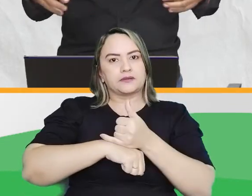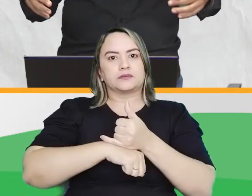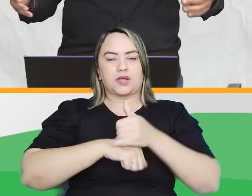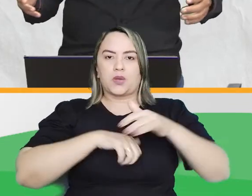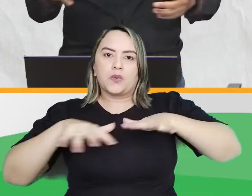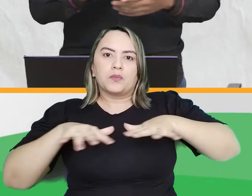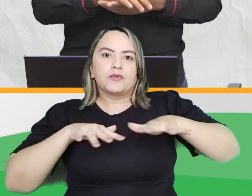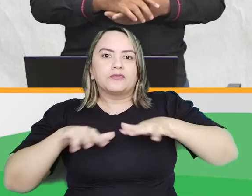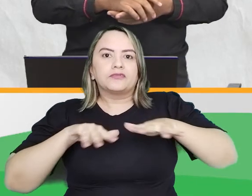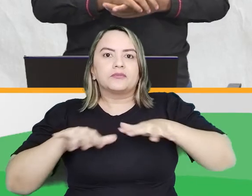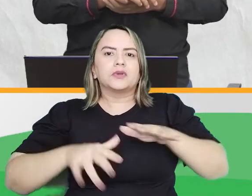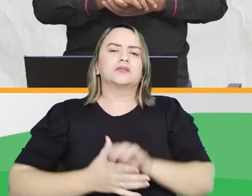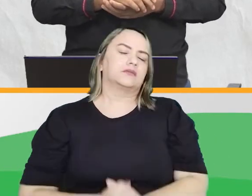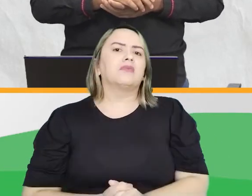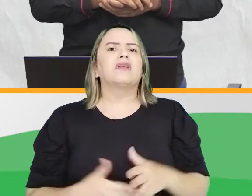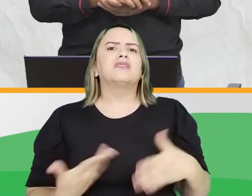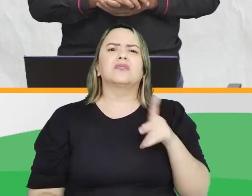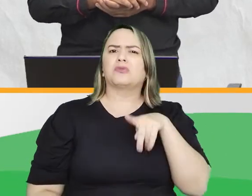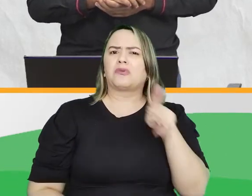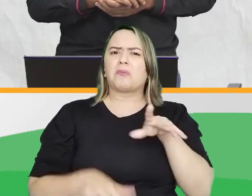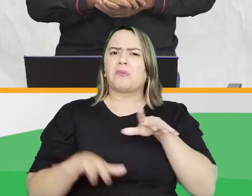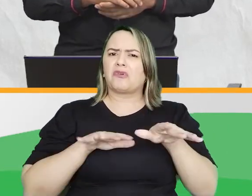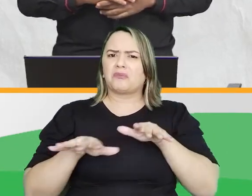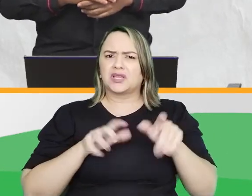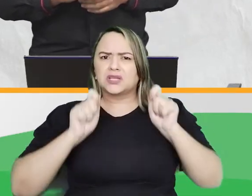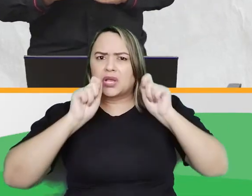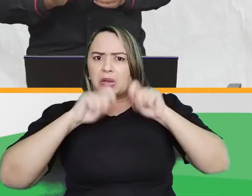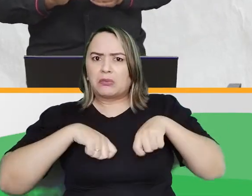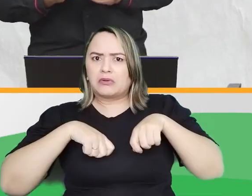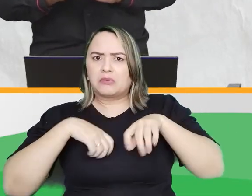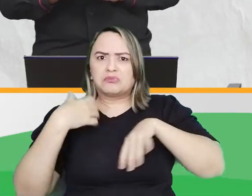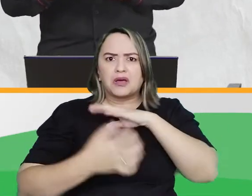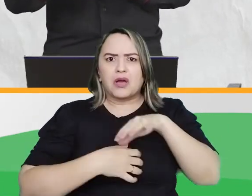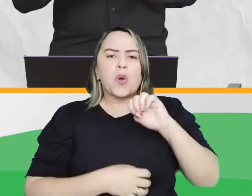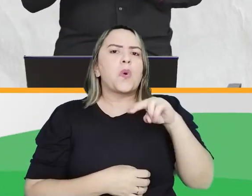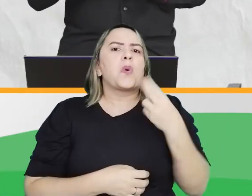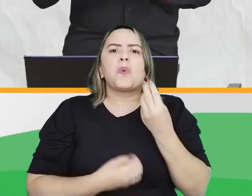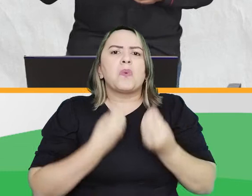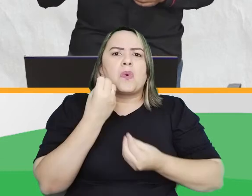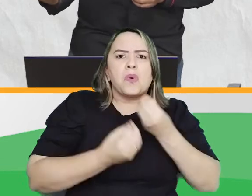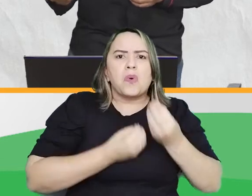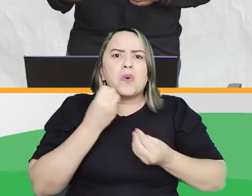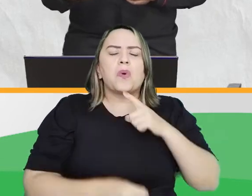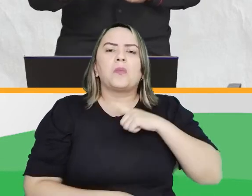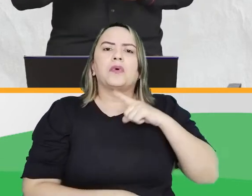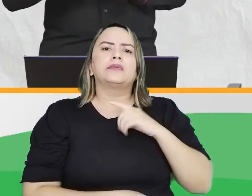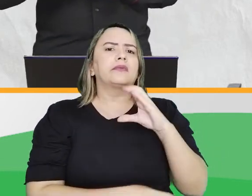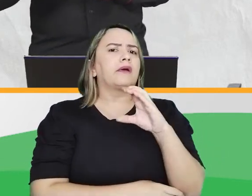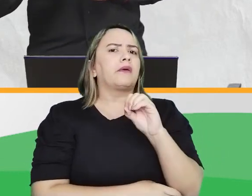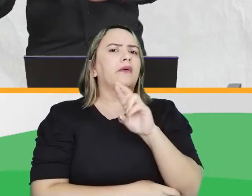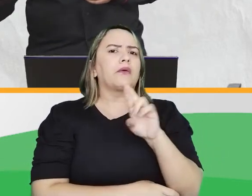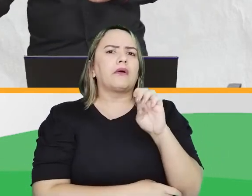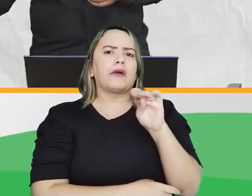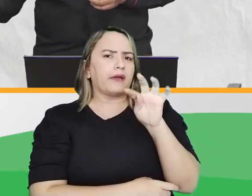tratando de metais, a movimentação de elétrons, tá certo? Professor, mas essa movimentação, ela pode ser totalmente aleatória? Quais